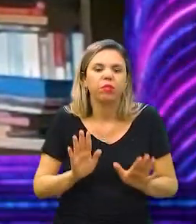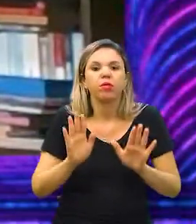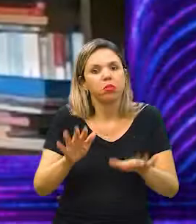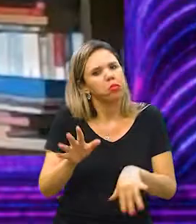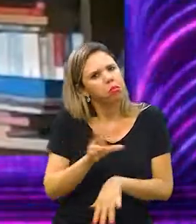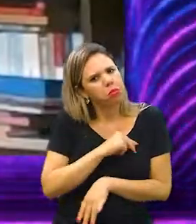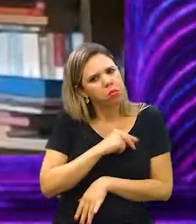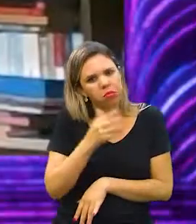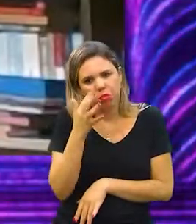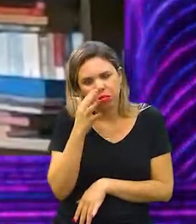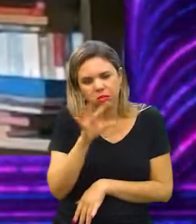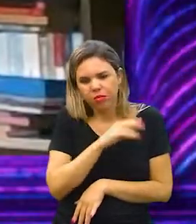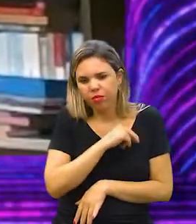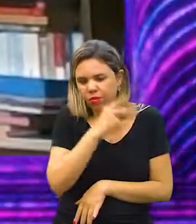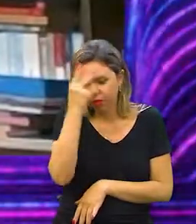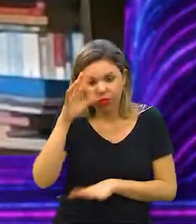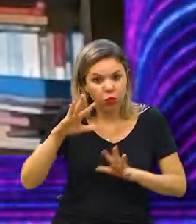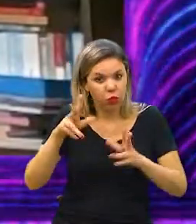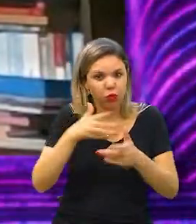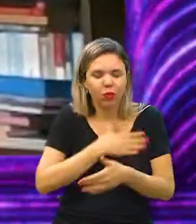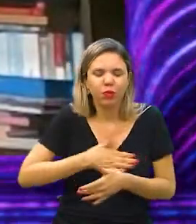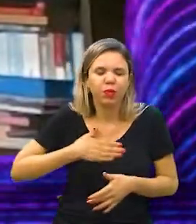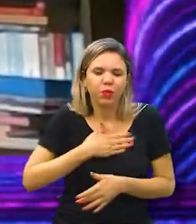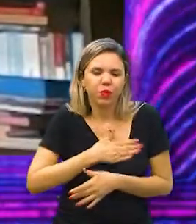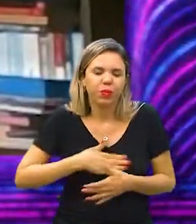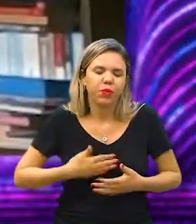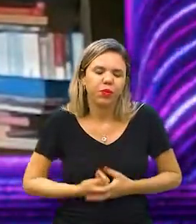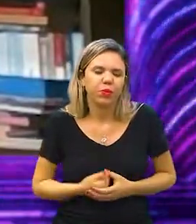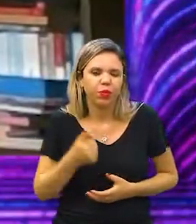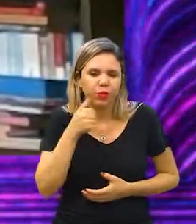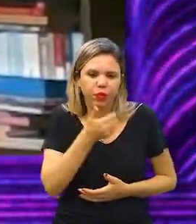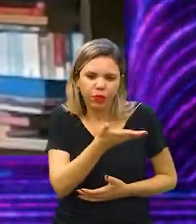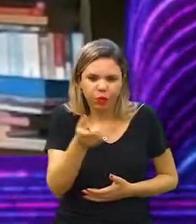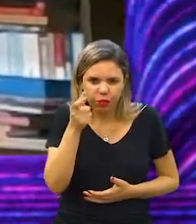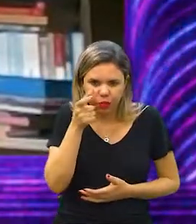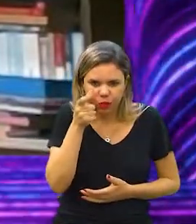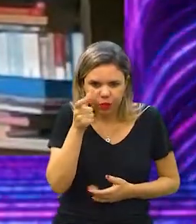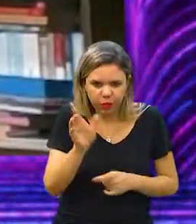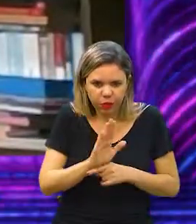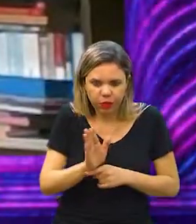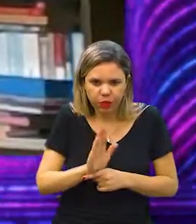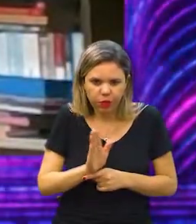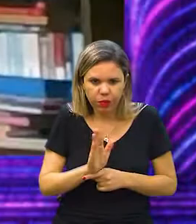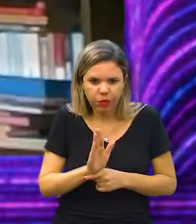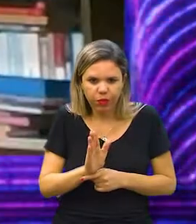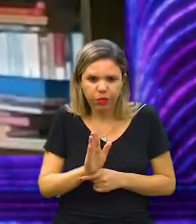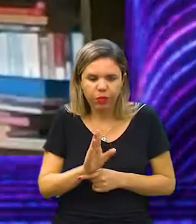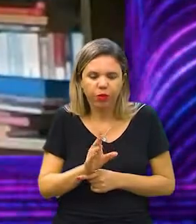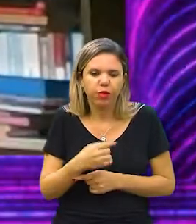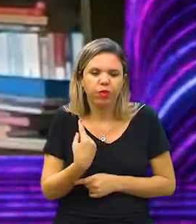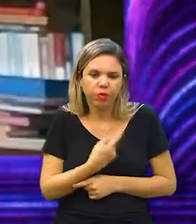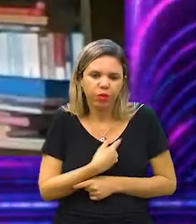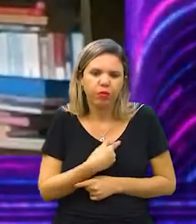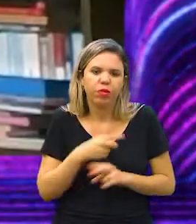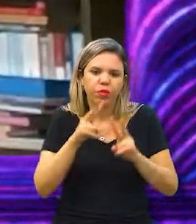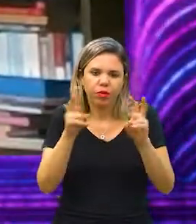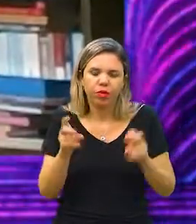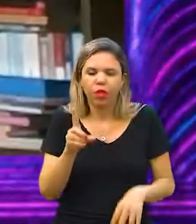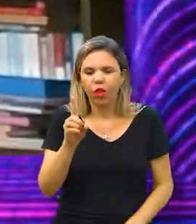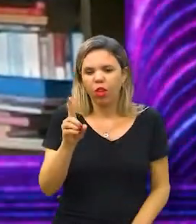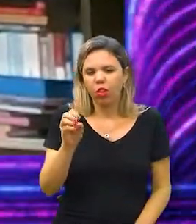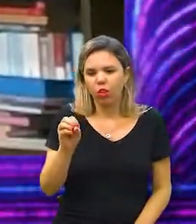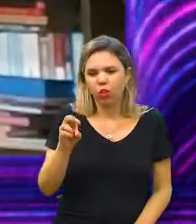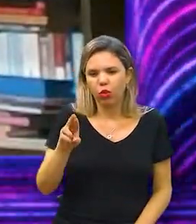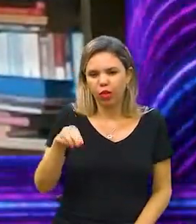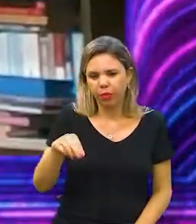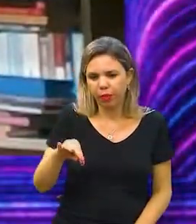mas incrivelmente tá todo mundo gostando. As meninas que assistem, nós nos intitulamos como